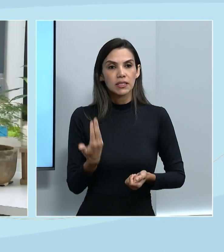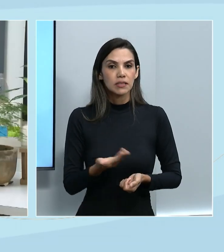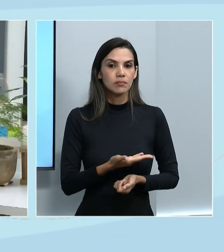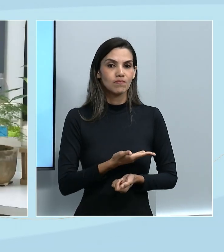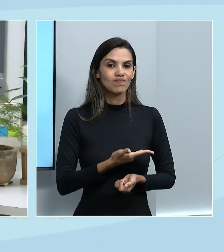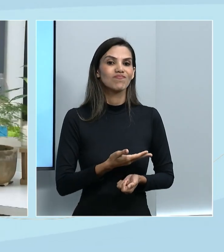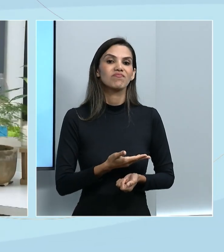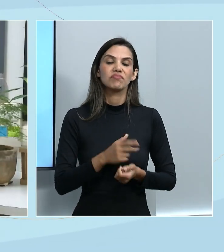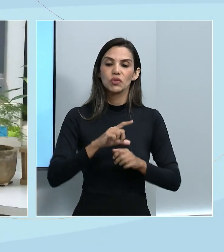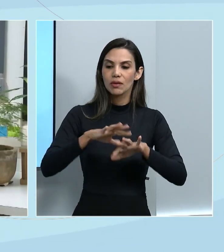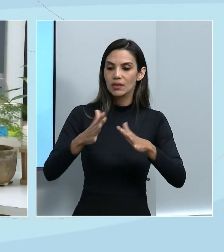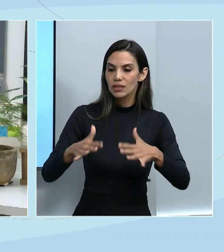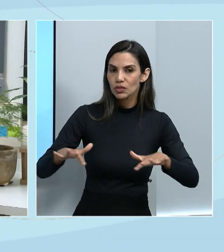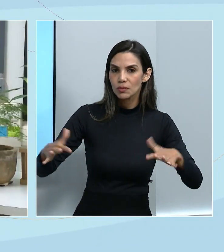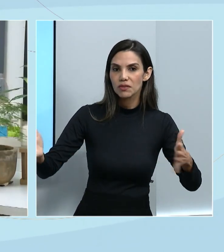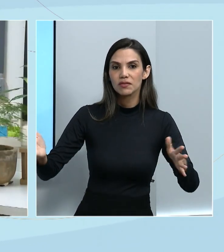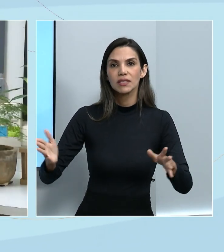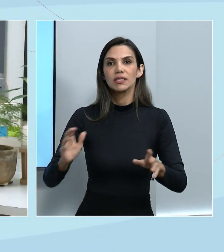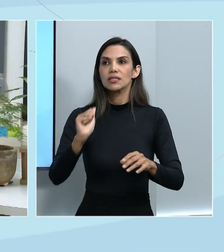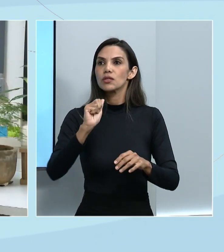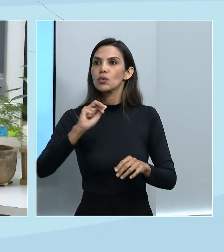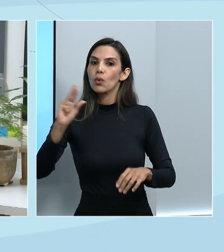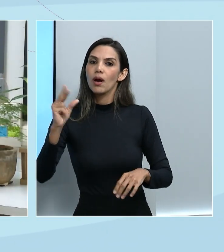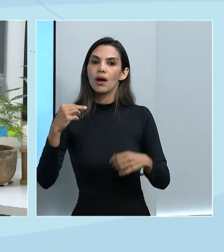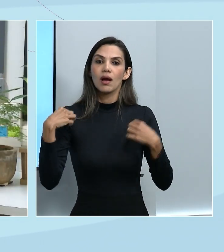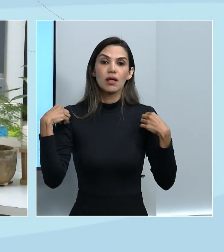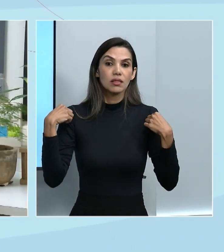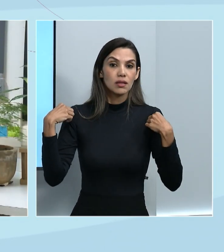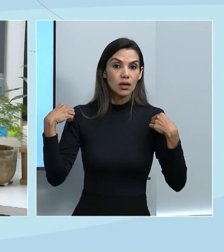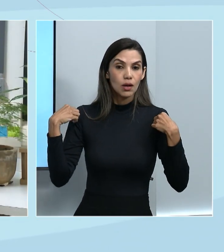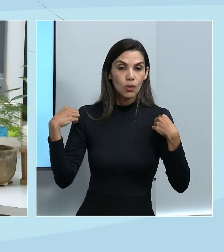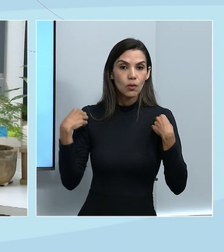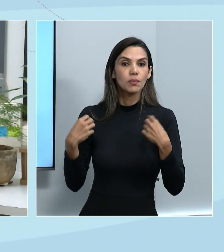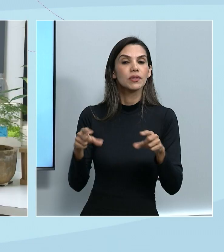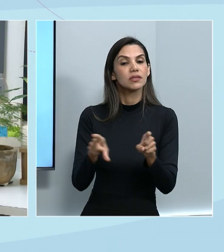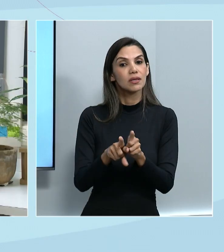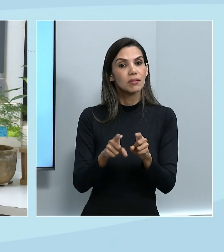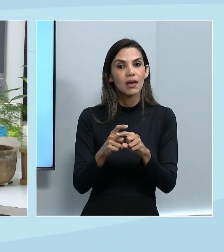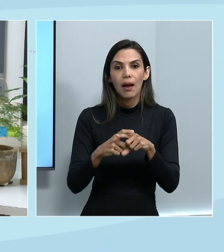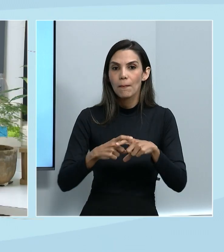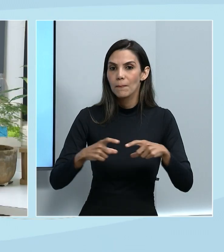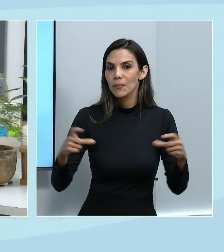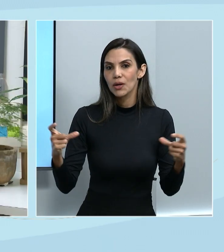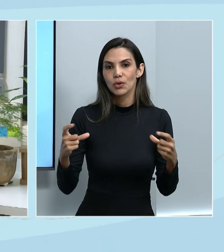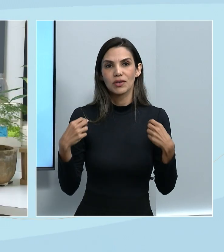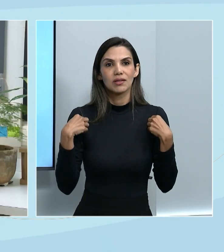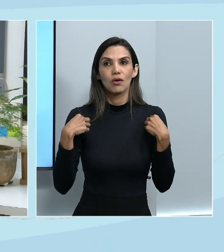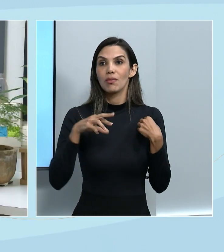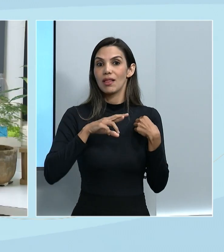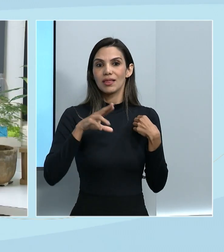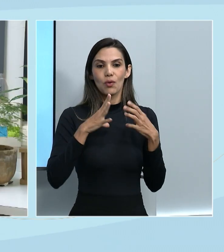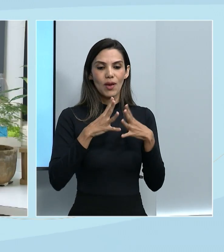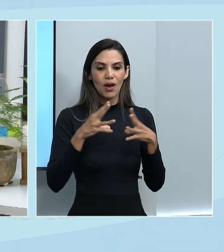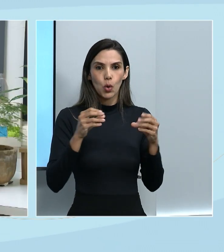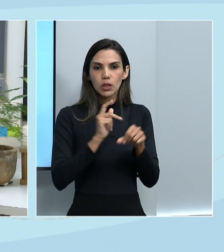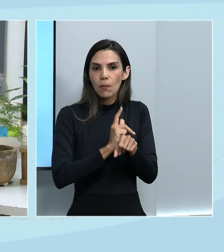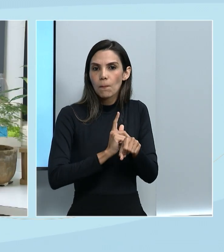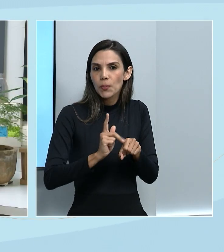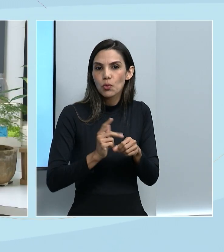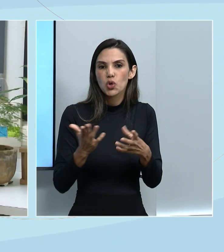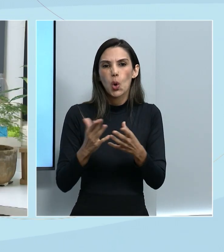ar, eles estão nas roupas. Hoje em dia a maior parte das roupas não são mais de algodão, são roupas